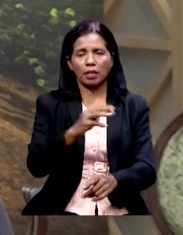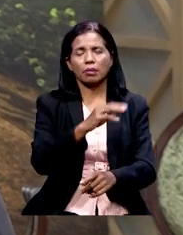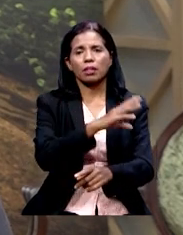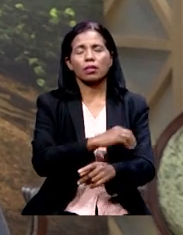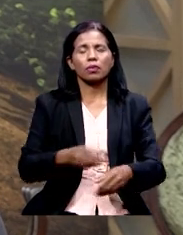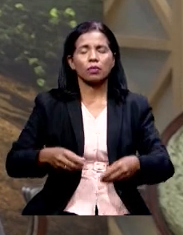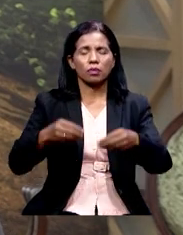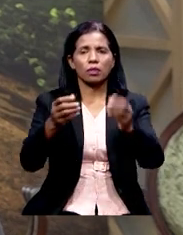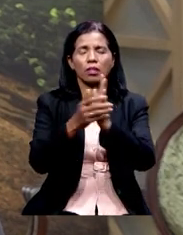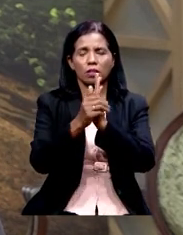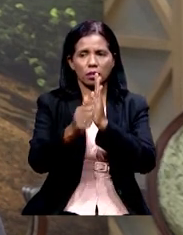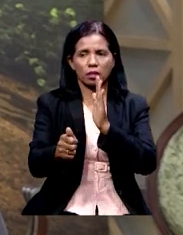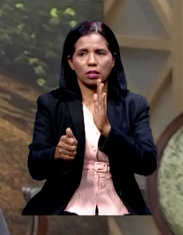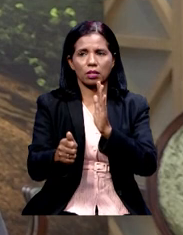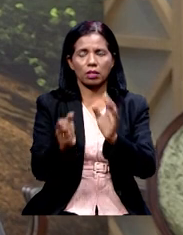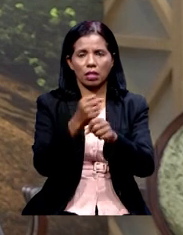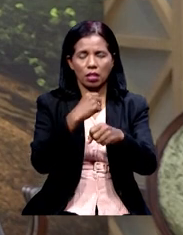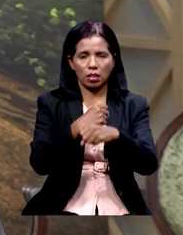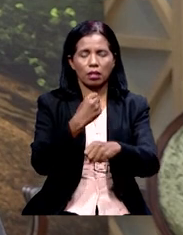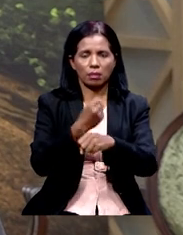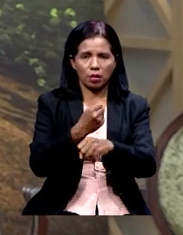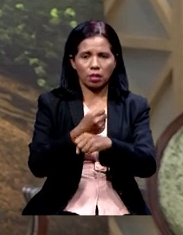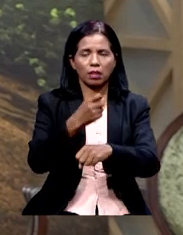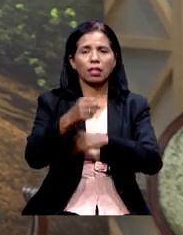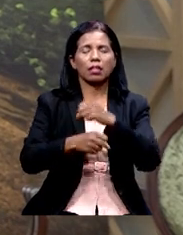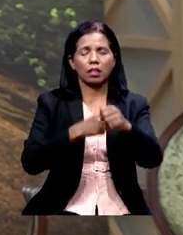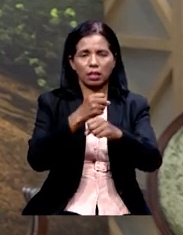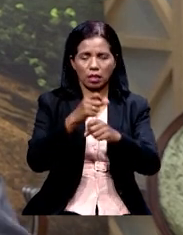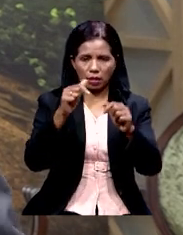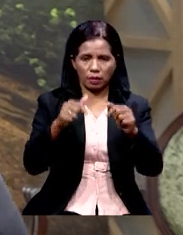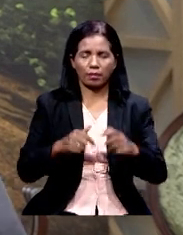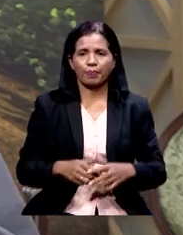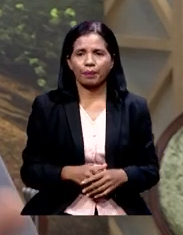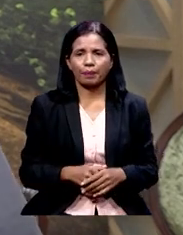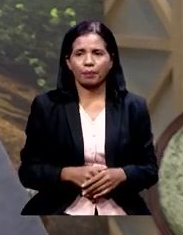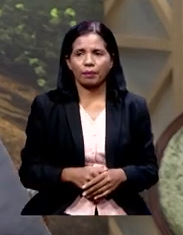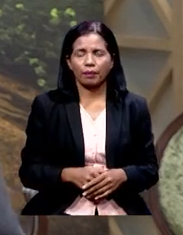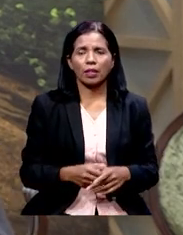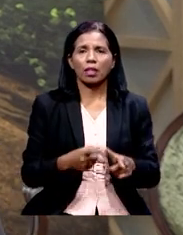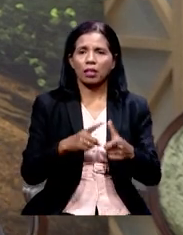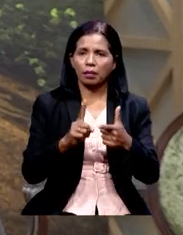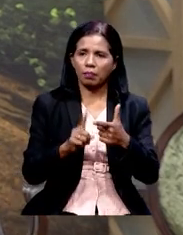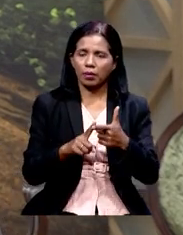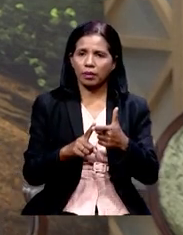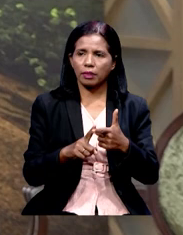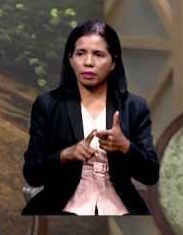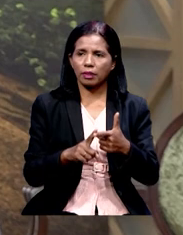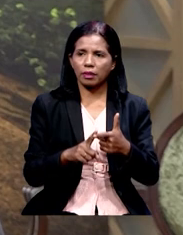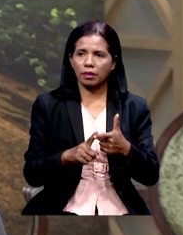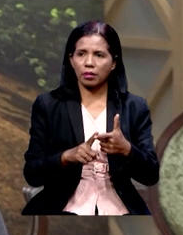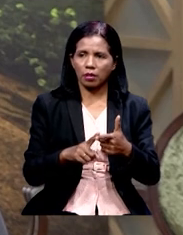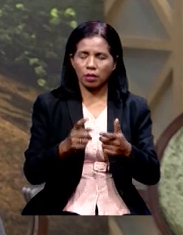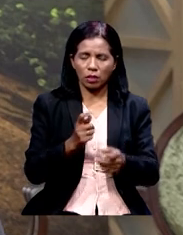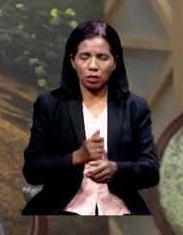capacitação, se a Lomacas, de Tina Nielano. E depois,